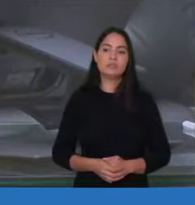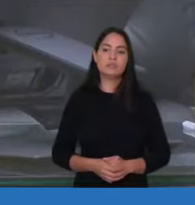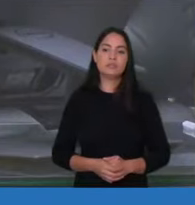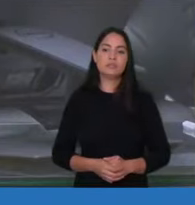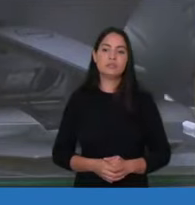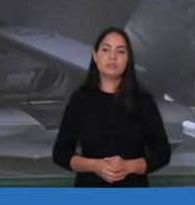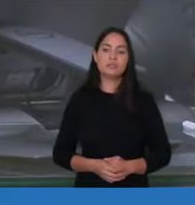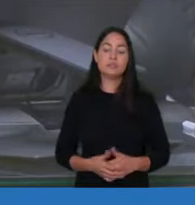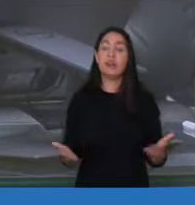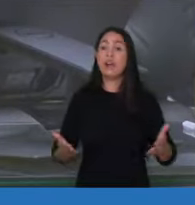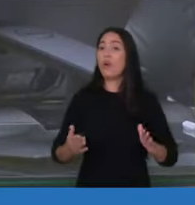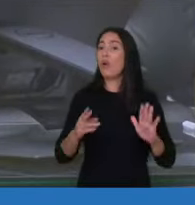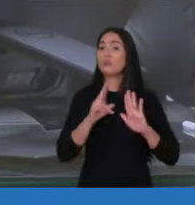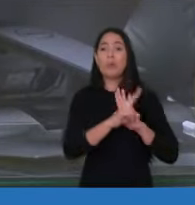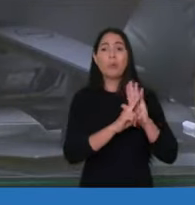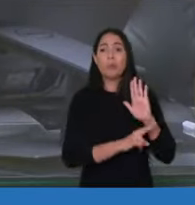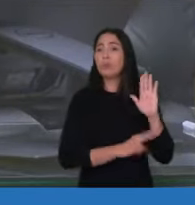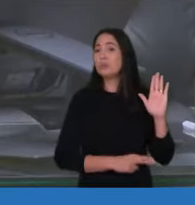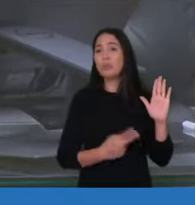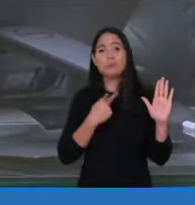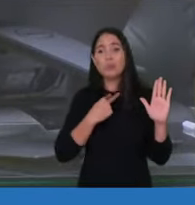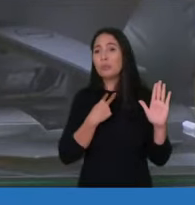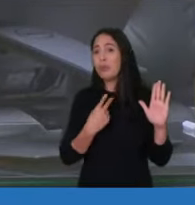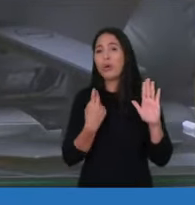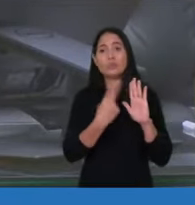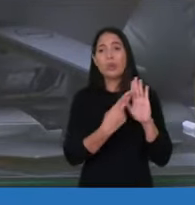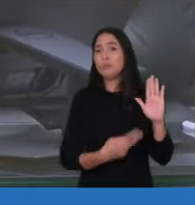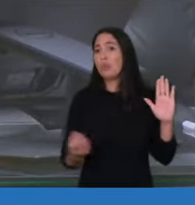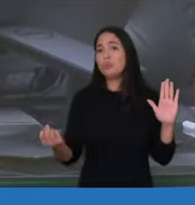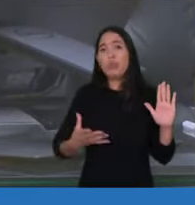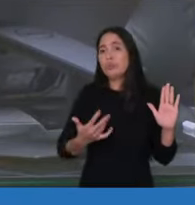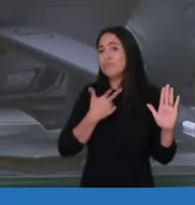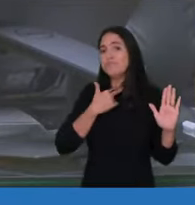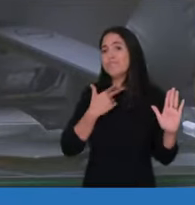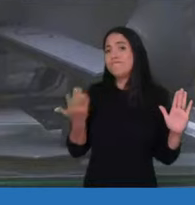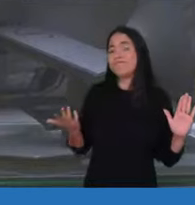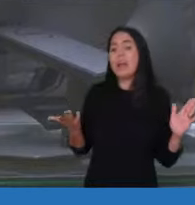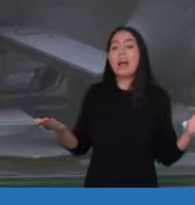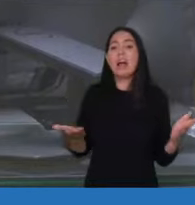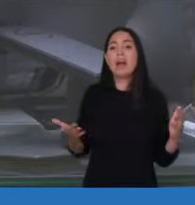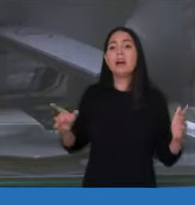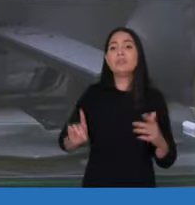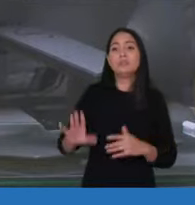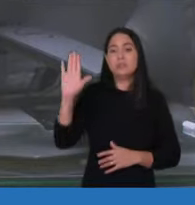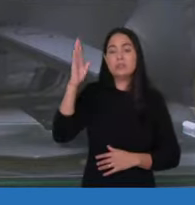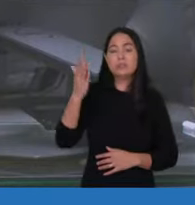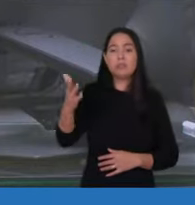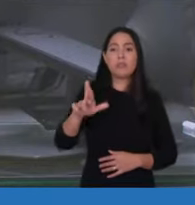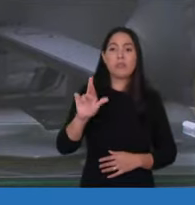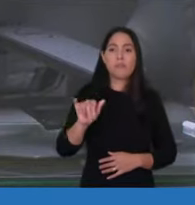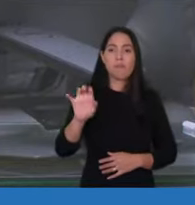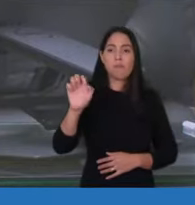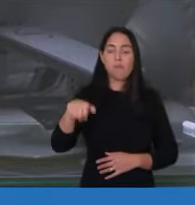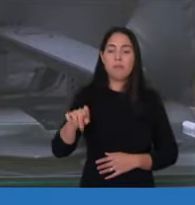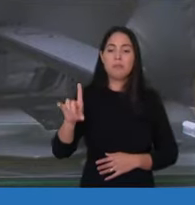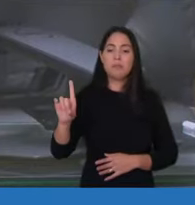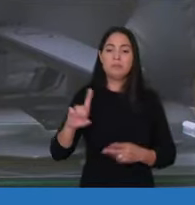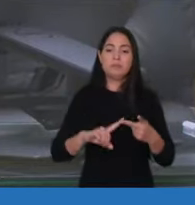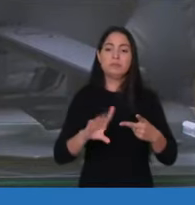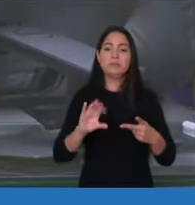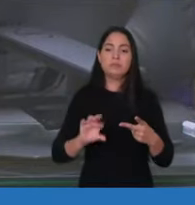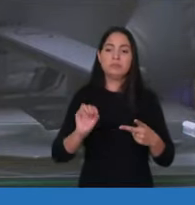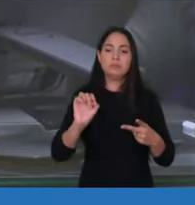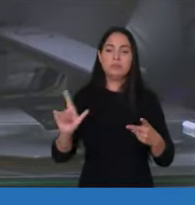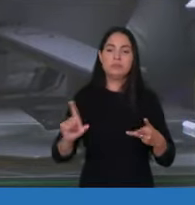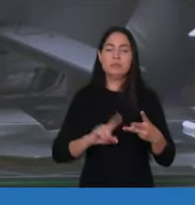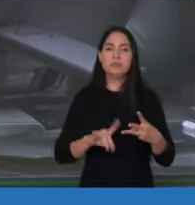encerrar as inscrições, não há mais espaço para novas inscrições. Pela ordem, deputado Raymond, deputada Carol D'Artora,